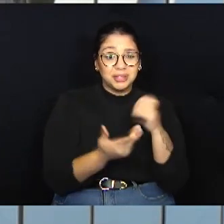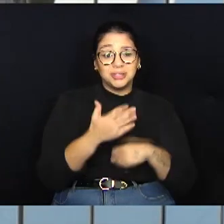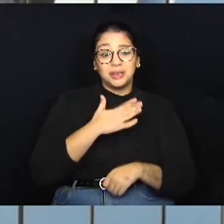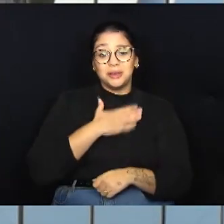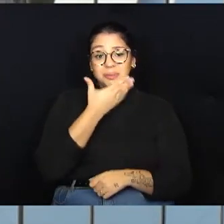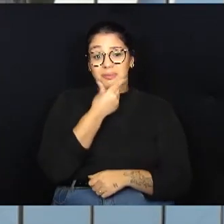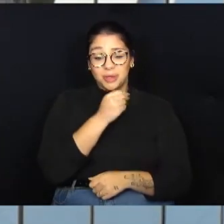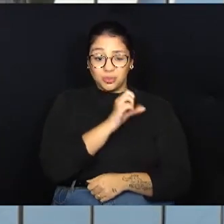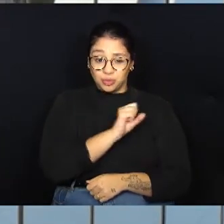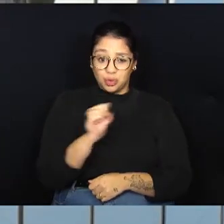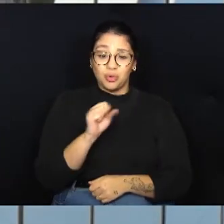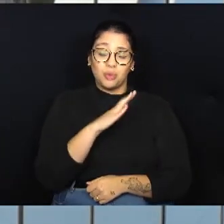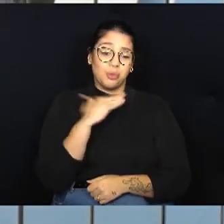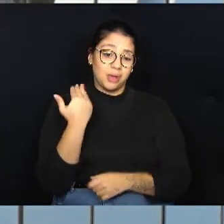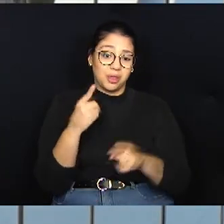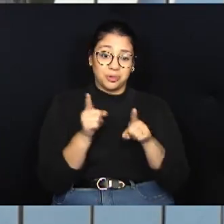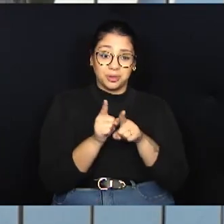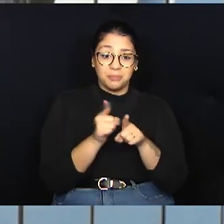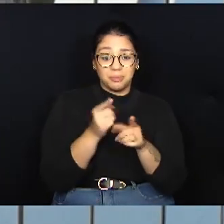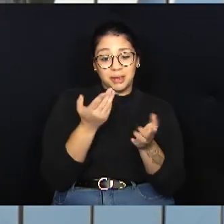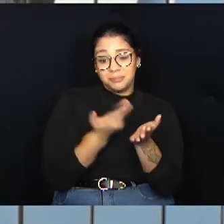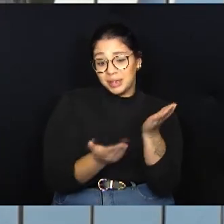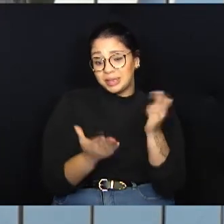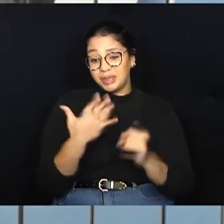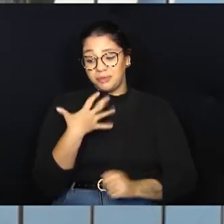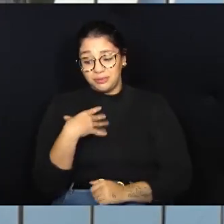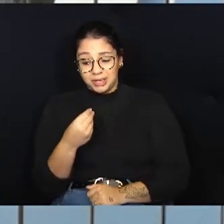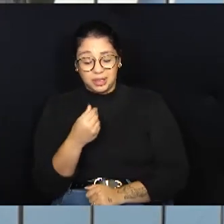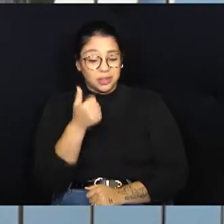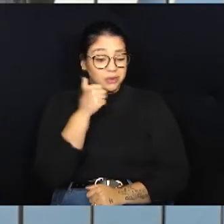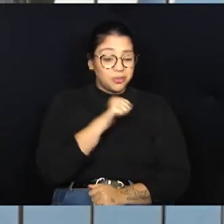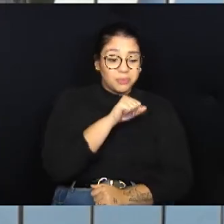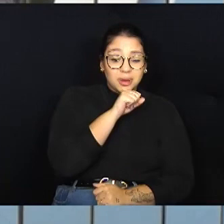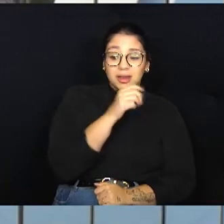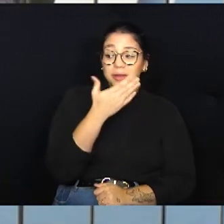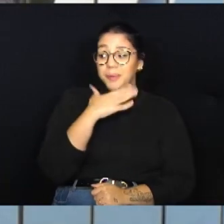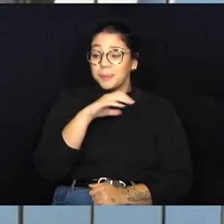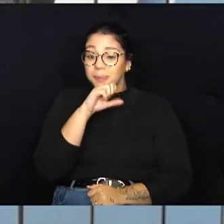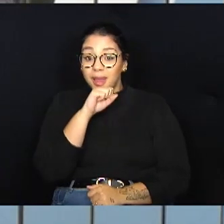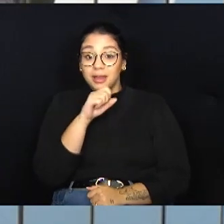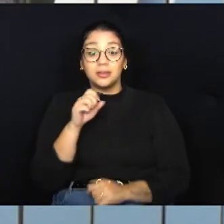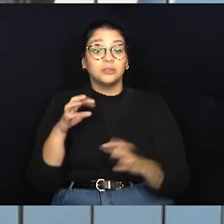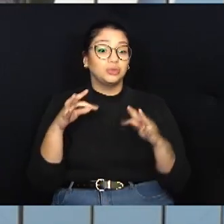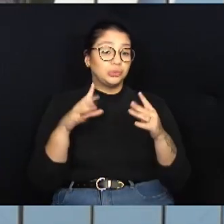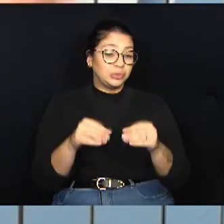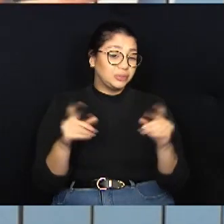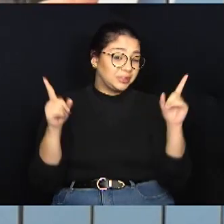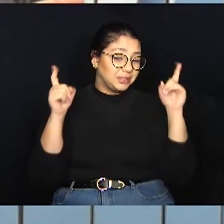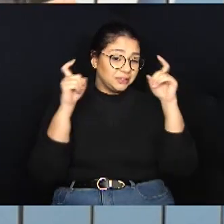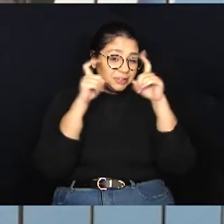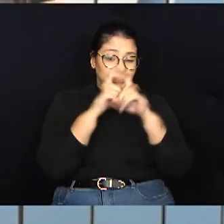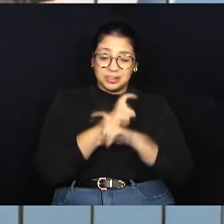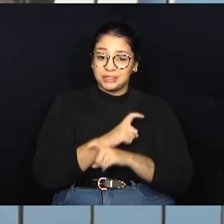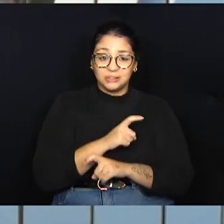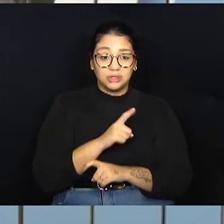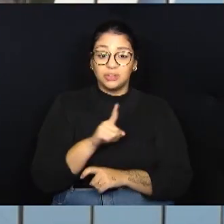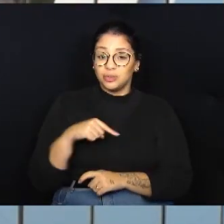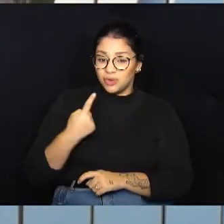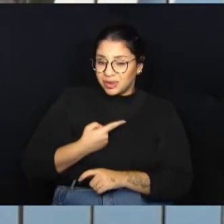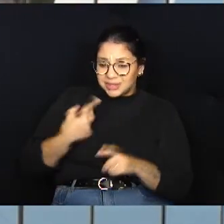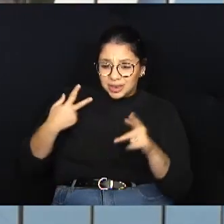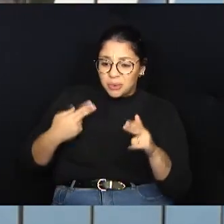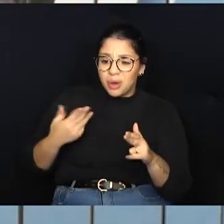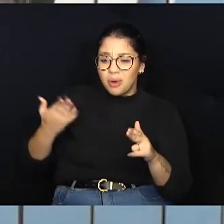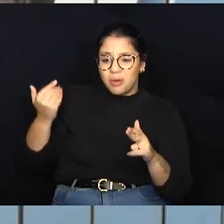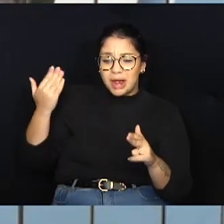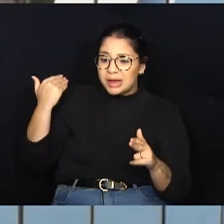eu sei que muita gente perdeu filho, perdeu o pai, perdeu o irmão. Tudo isso é muito doloroso. Nós não vamos ser as mesmas pessoas